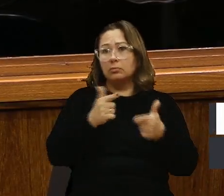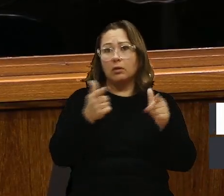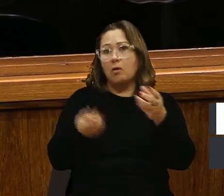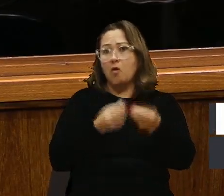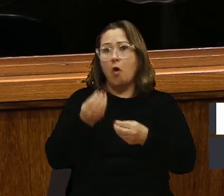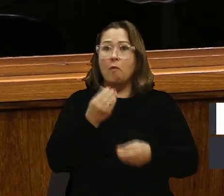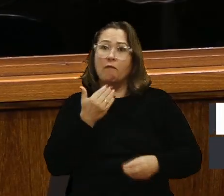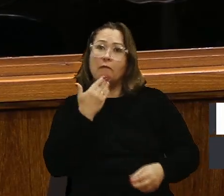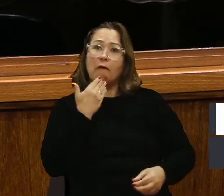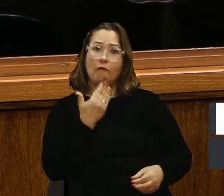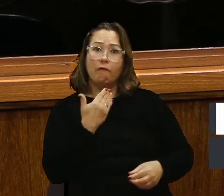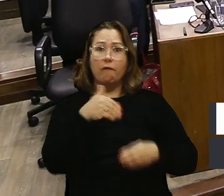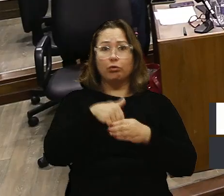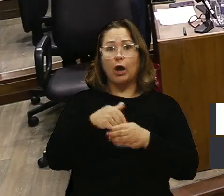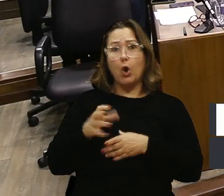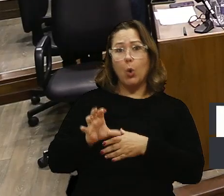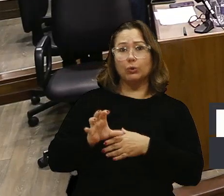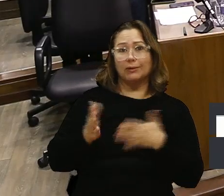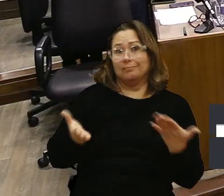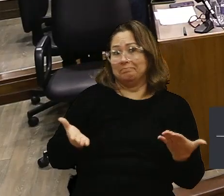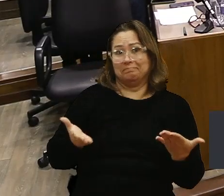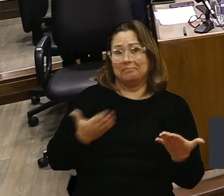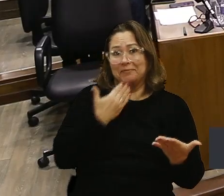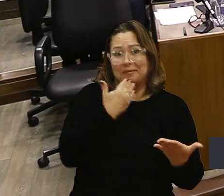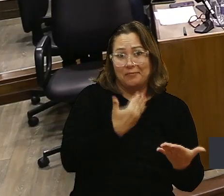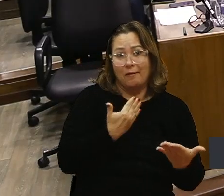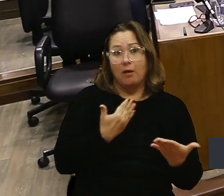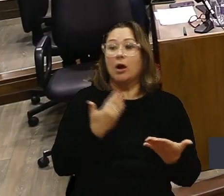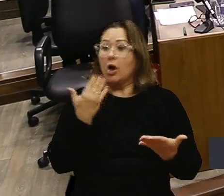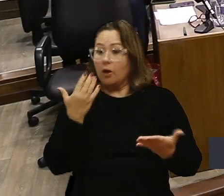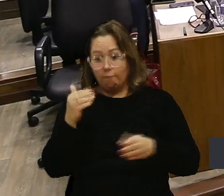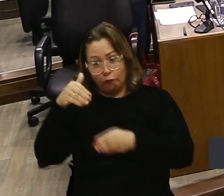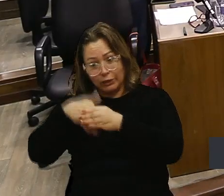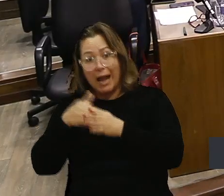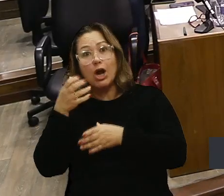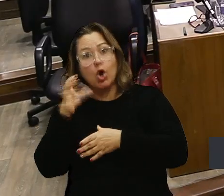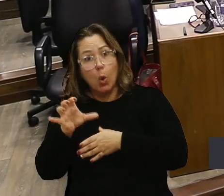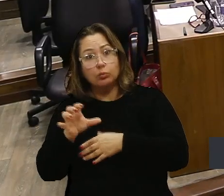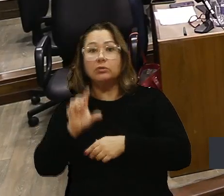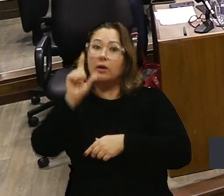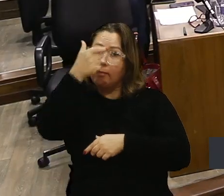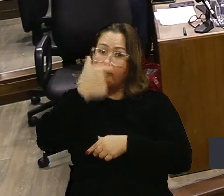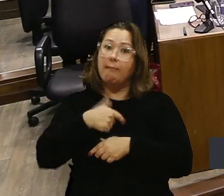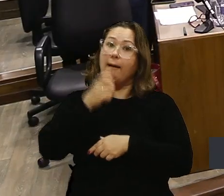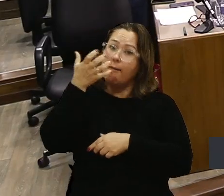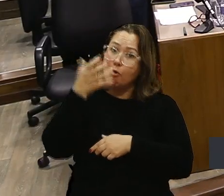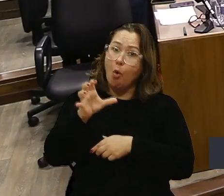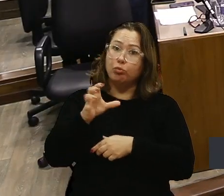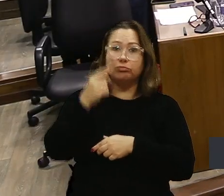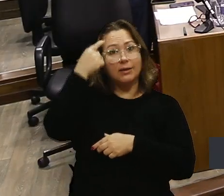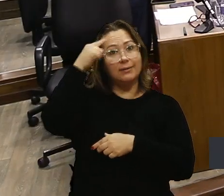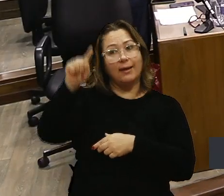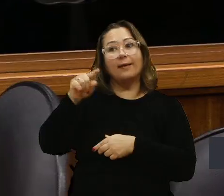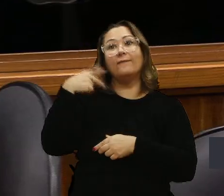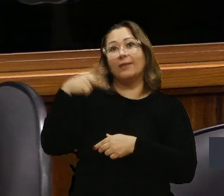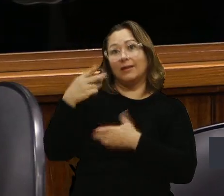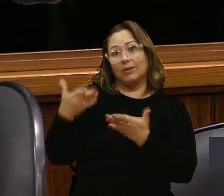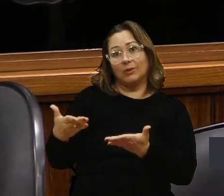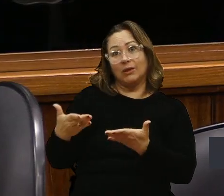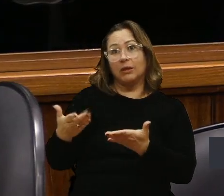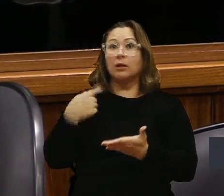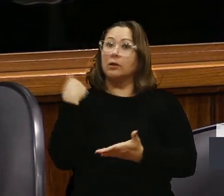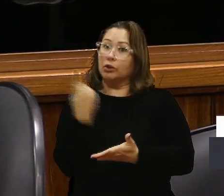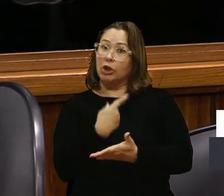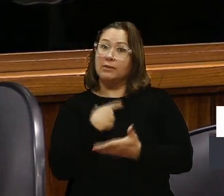é a favor se tu vai votar contra o projeto. Se tu vai votar contra o projeto, você é contra essa ideia, vereador. Então, a gente